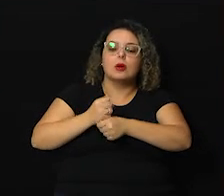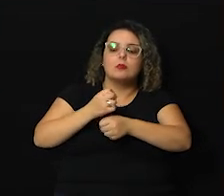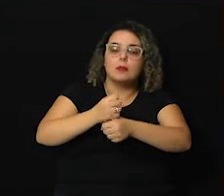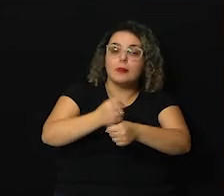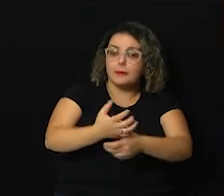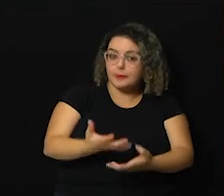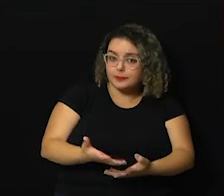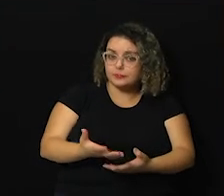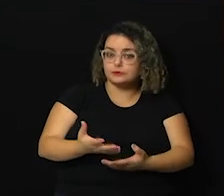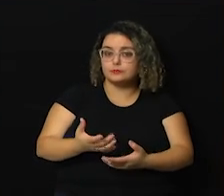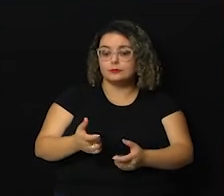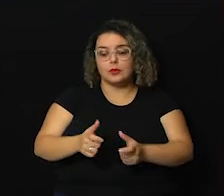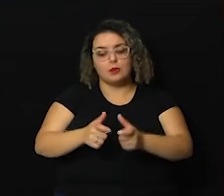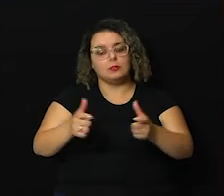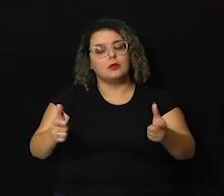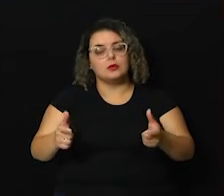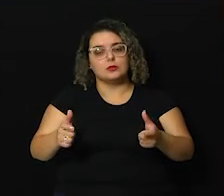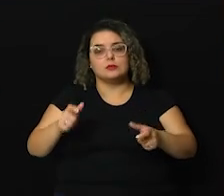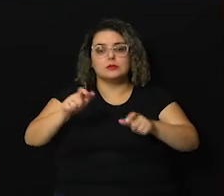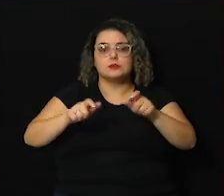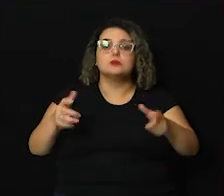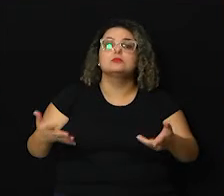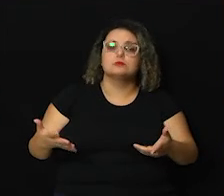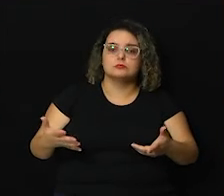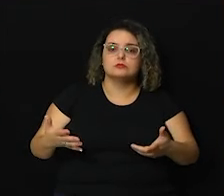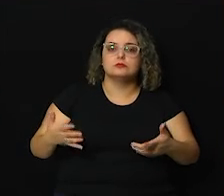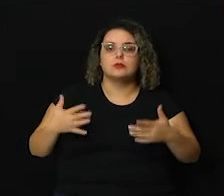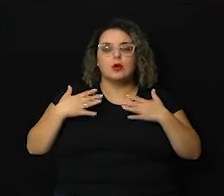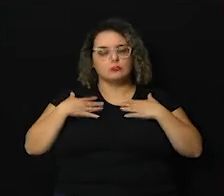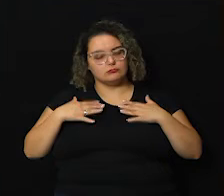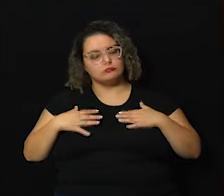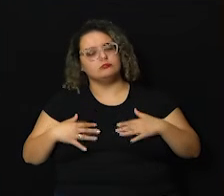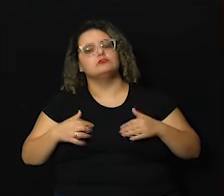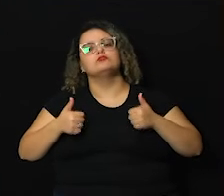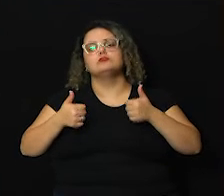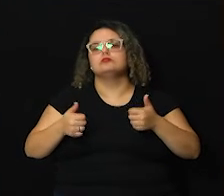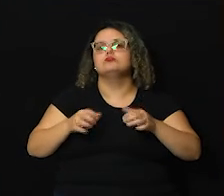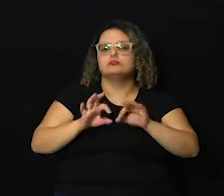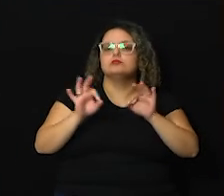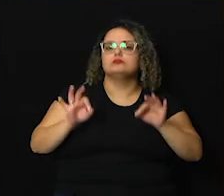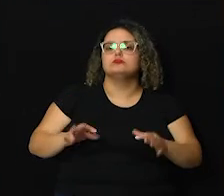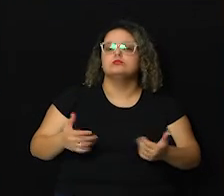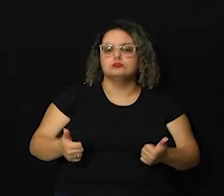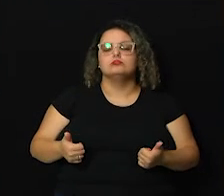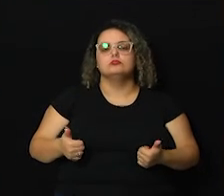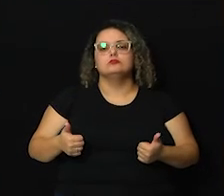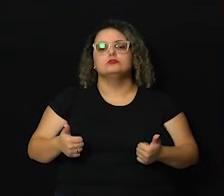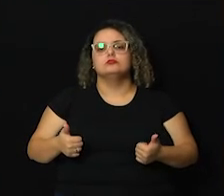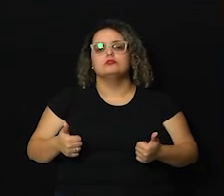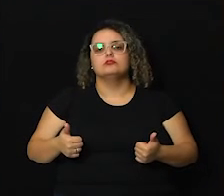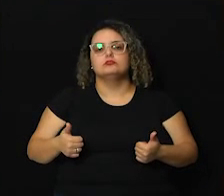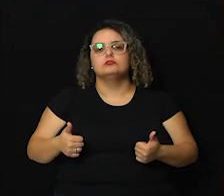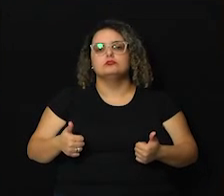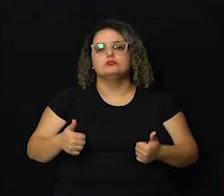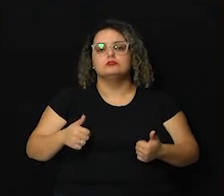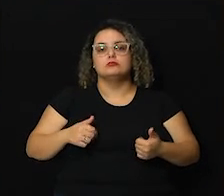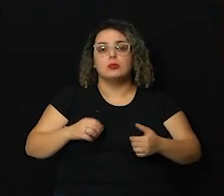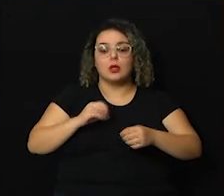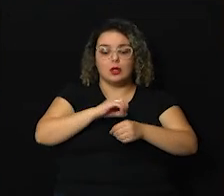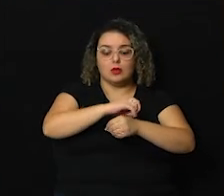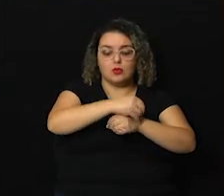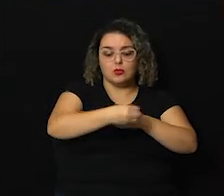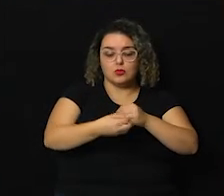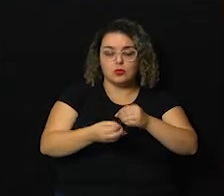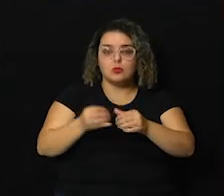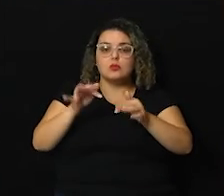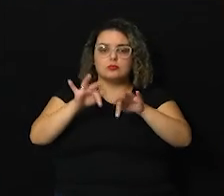tempo, né? Então, a maioria das pessoas tendo esse aparelho muito bonzinho, bem funcionante, a linha de fabricação das células